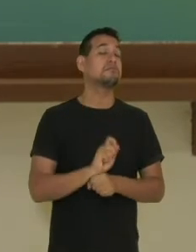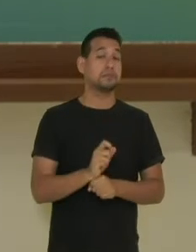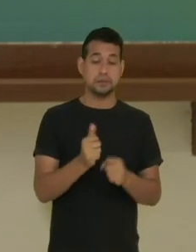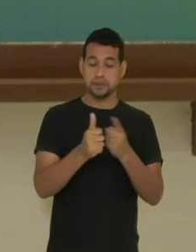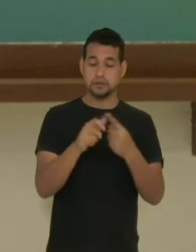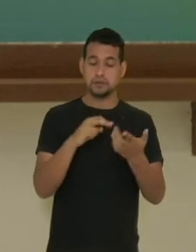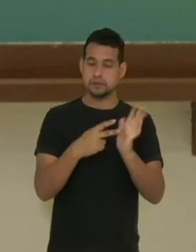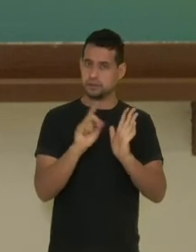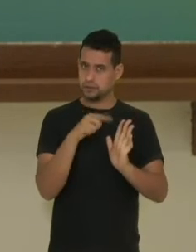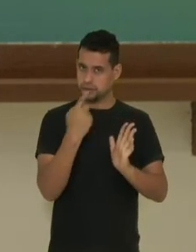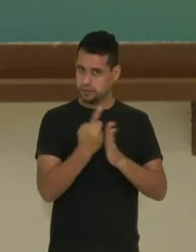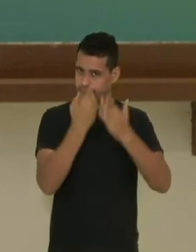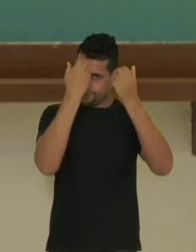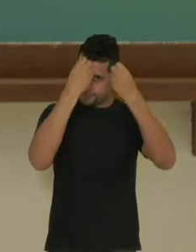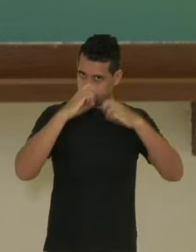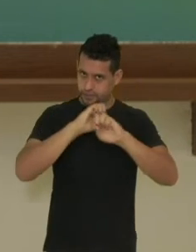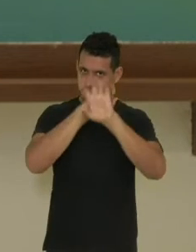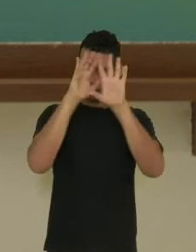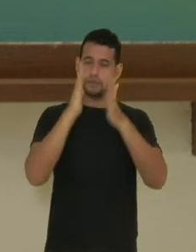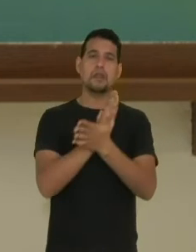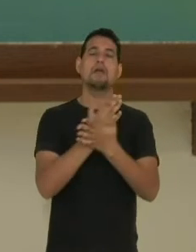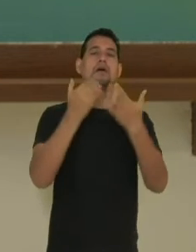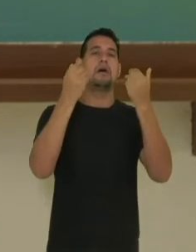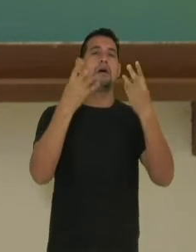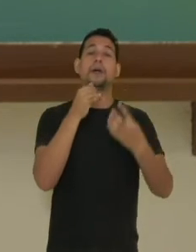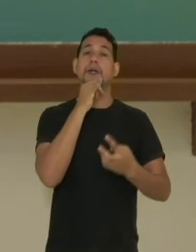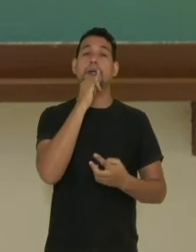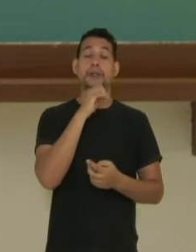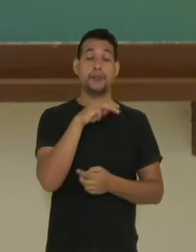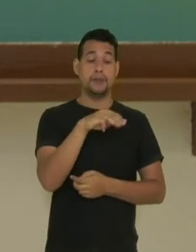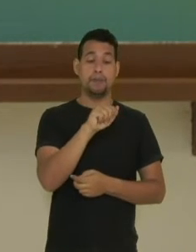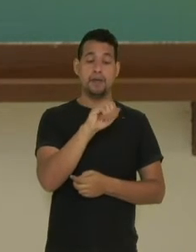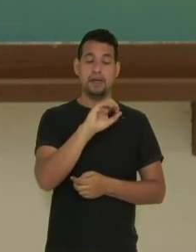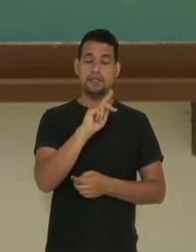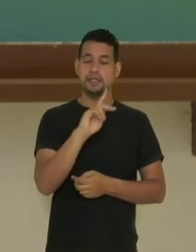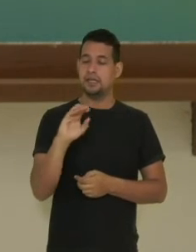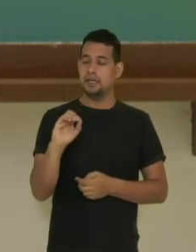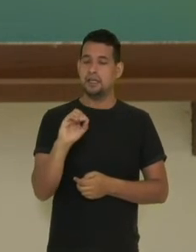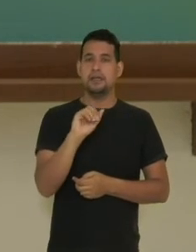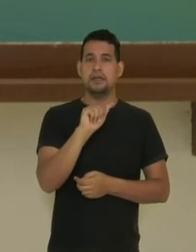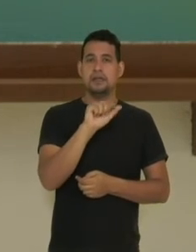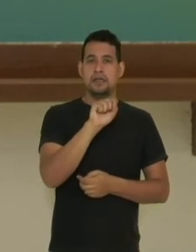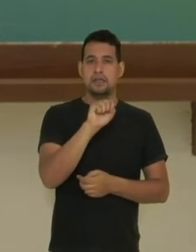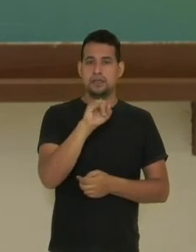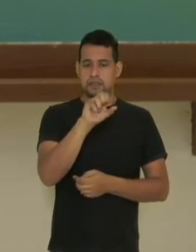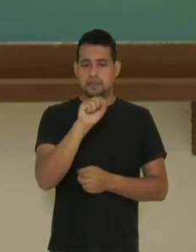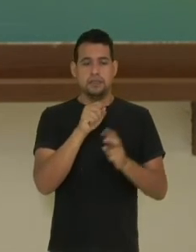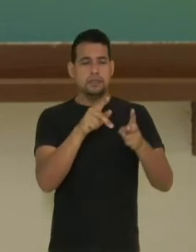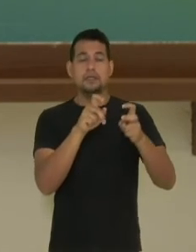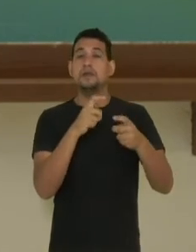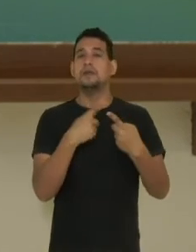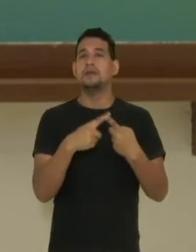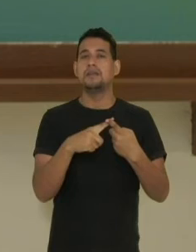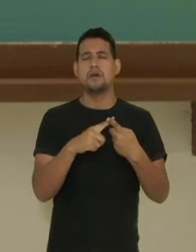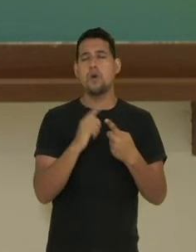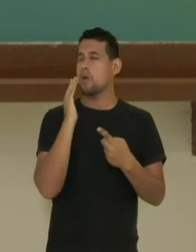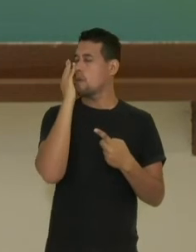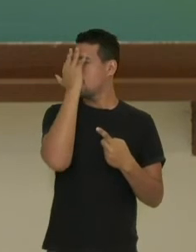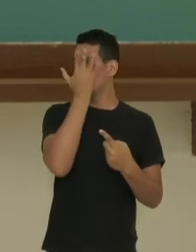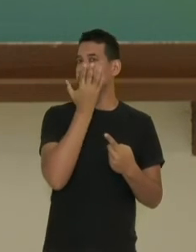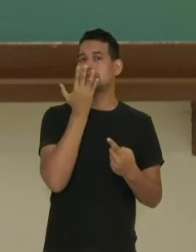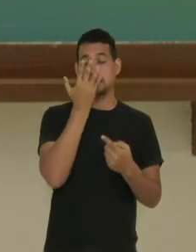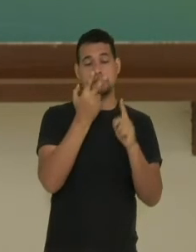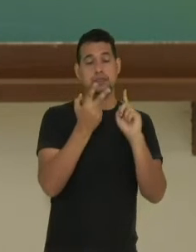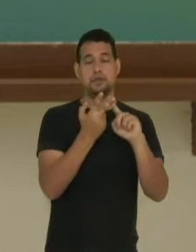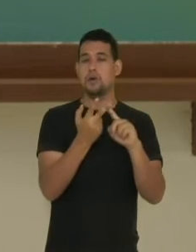Primeiro, vamos esclarecer algumas coisas. Machado de Assis notabilizou-se por seus romances,